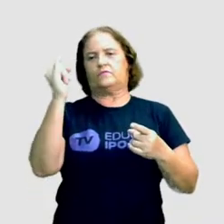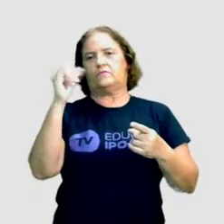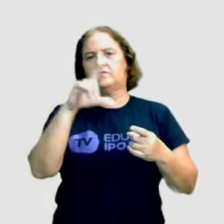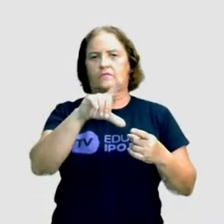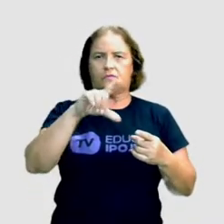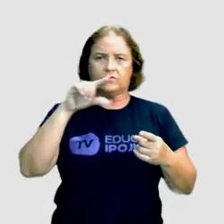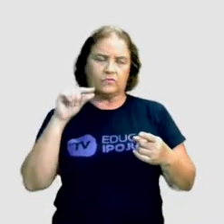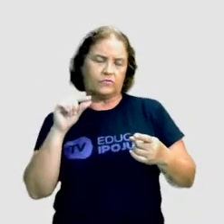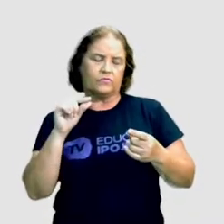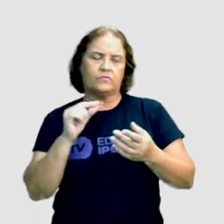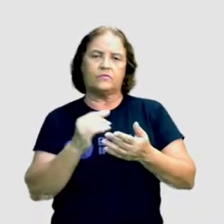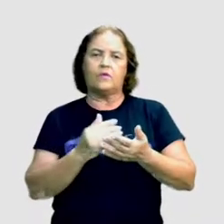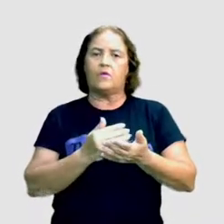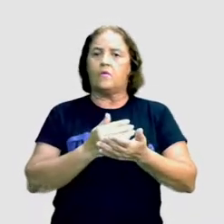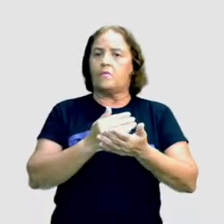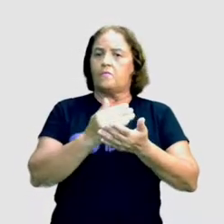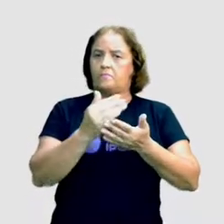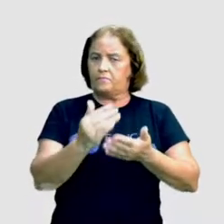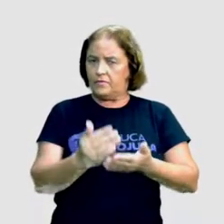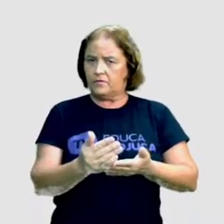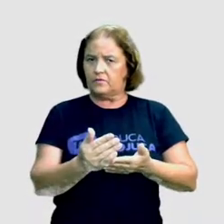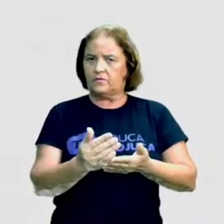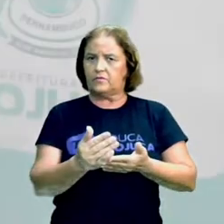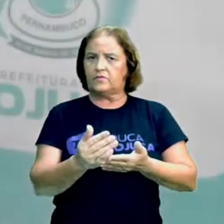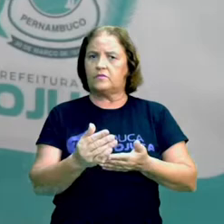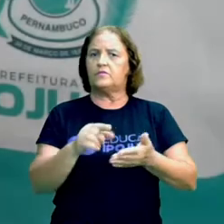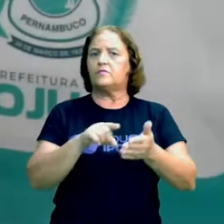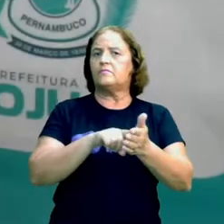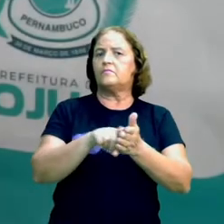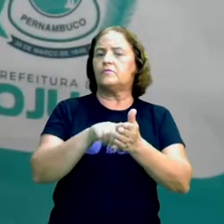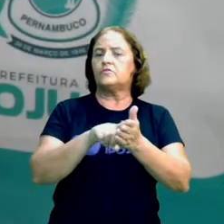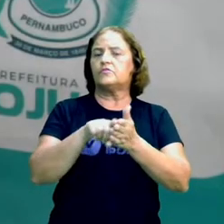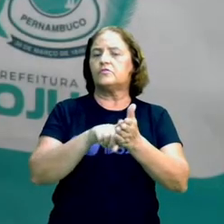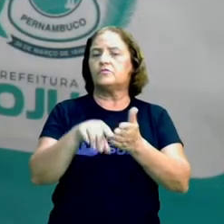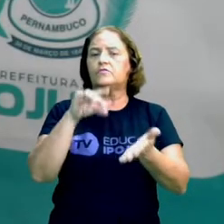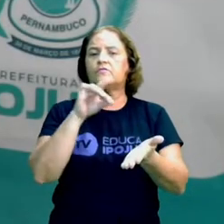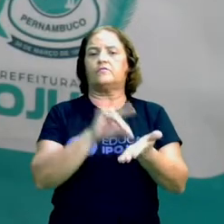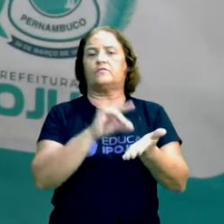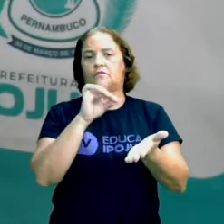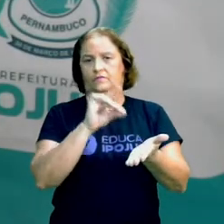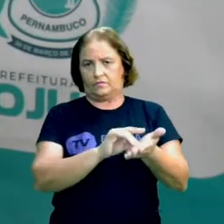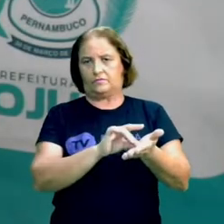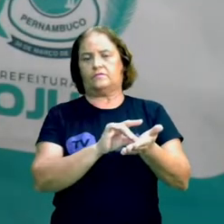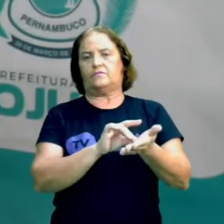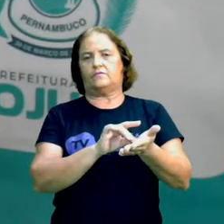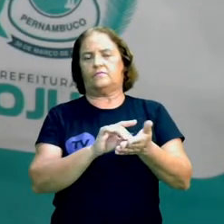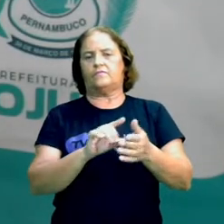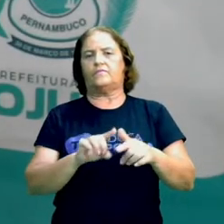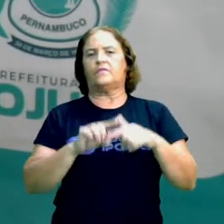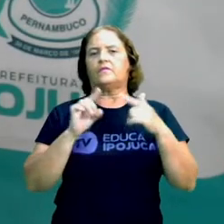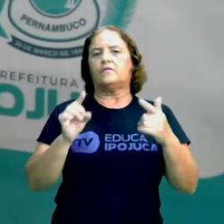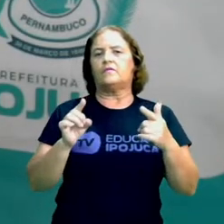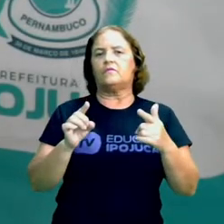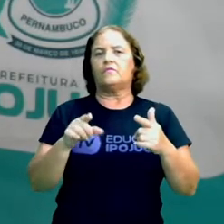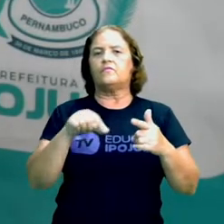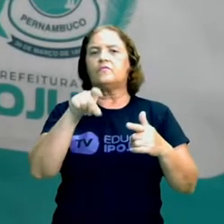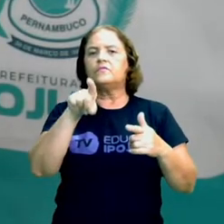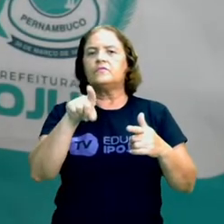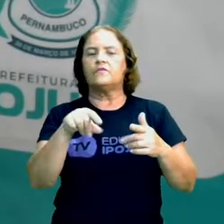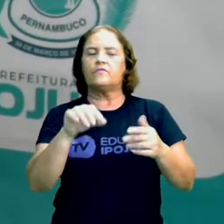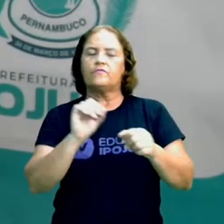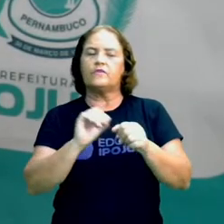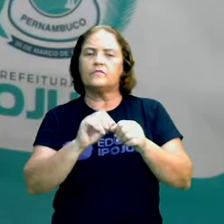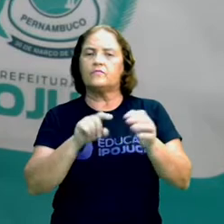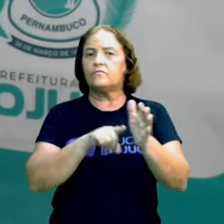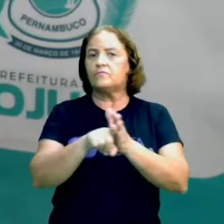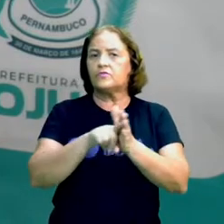da curadoria a partir de fontes confiáveis. Por exemplo, na hora de você fazer uma pesquisa que o professor solicita, na hora de